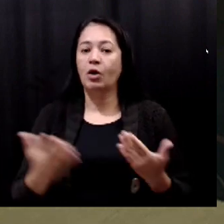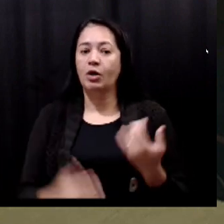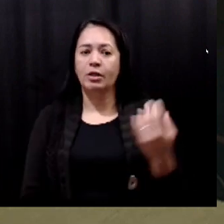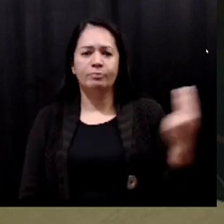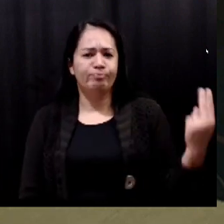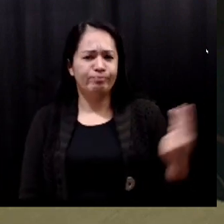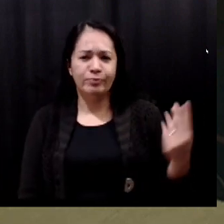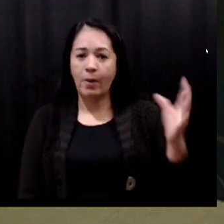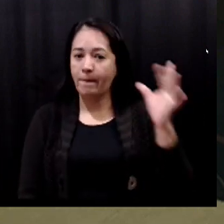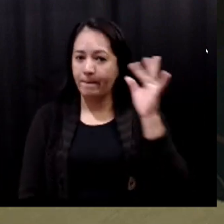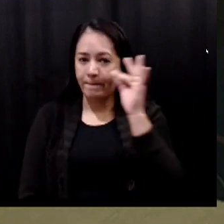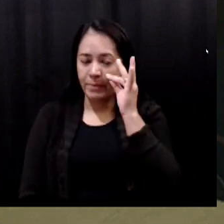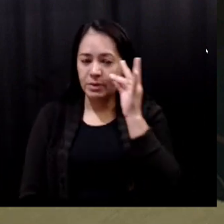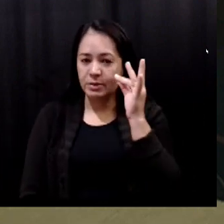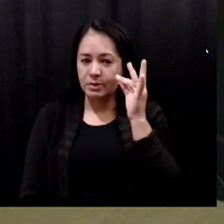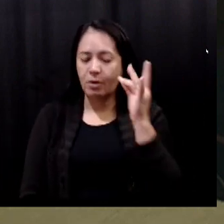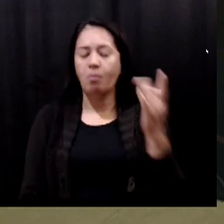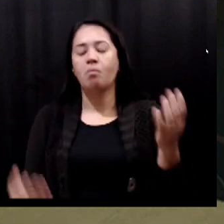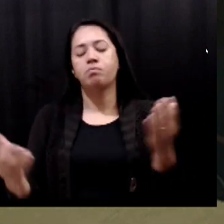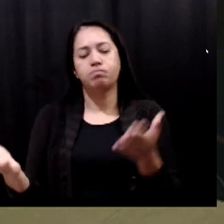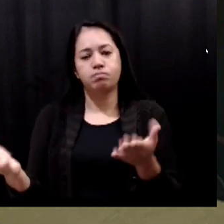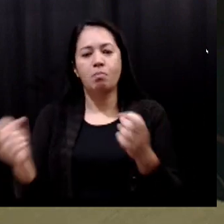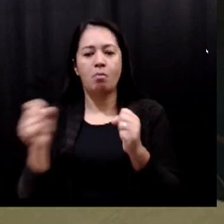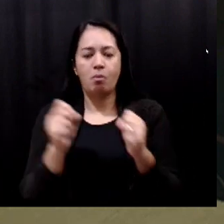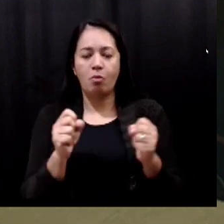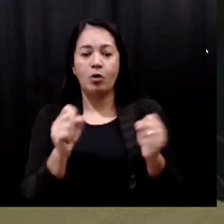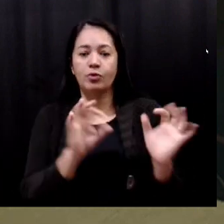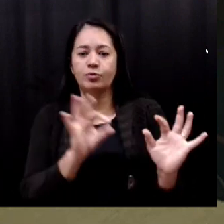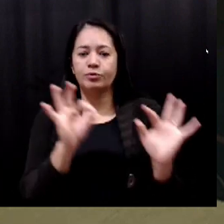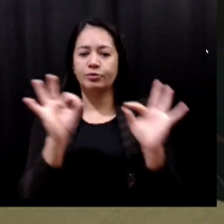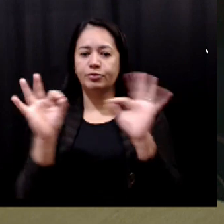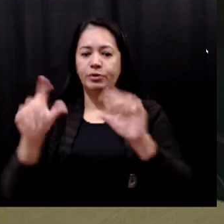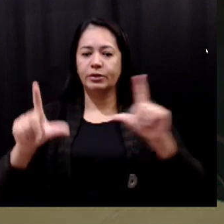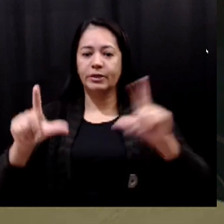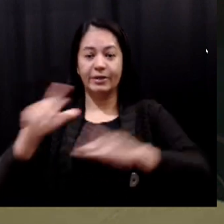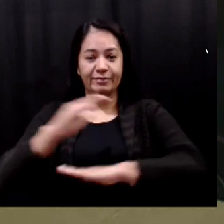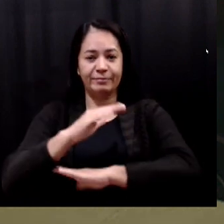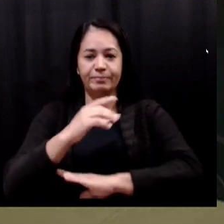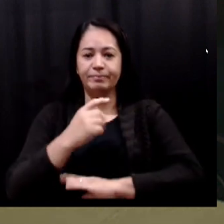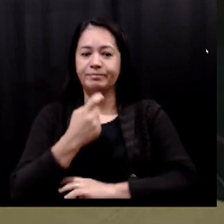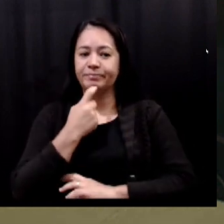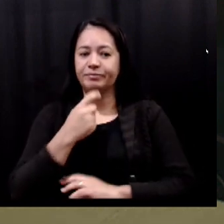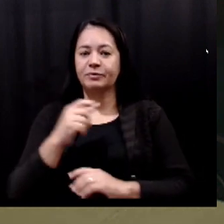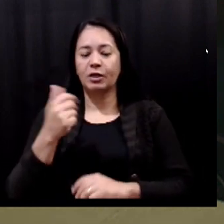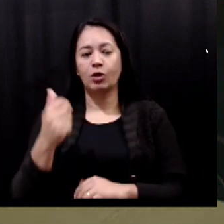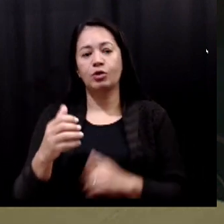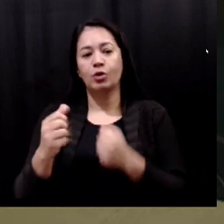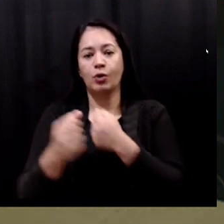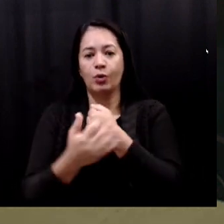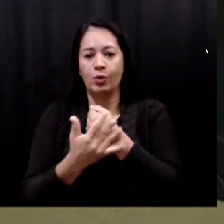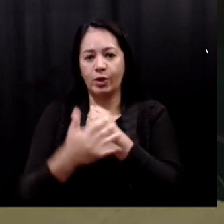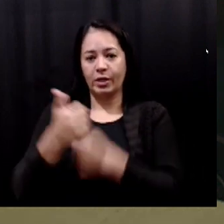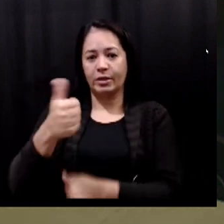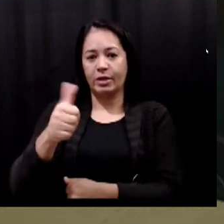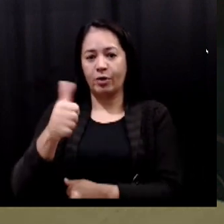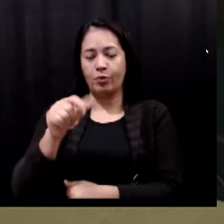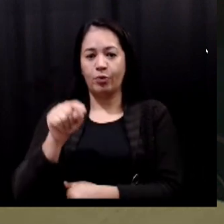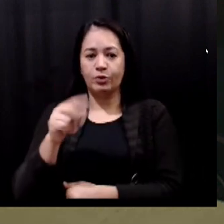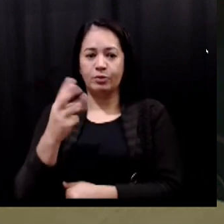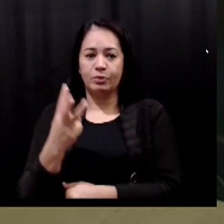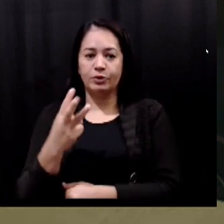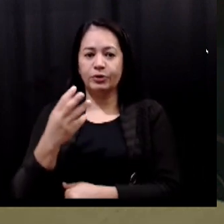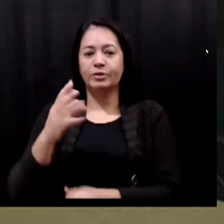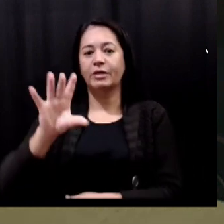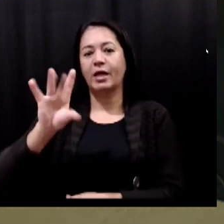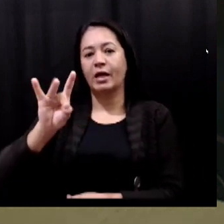assistir presencialmente, você pode assistir pela TV Câmara Campinas. Estamos no sinal digital 11.3, 4 da Claro e 9 da